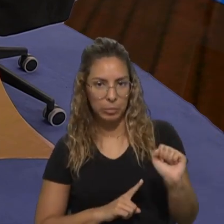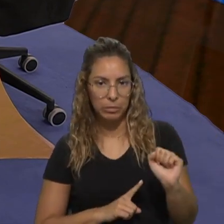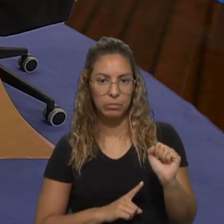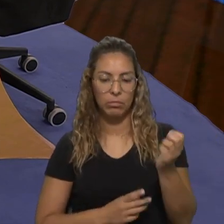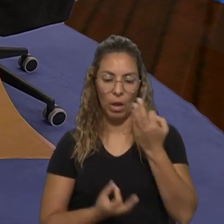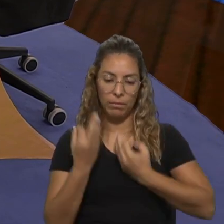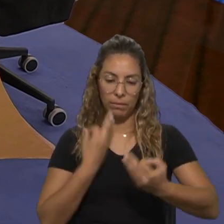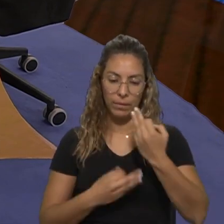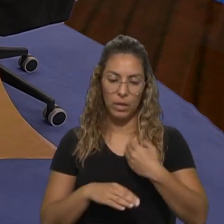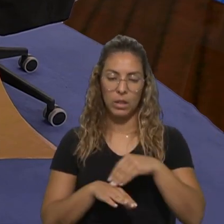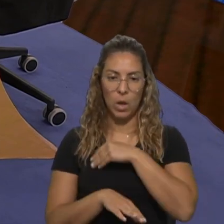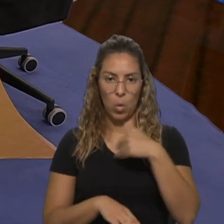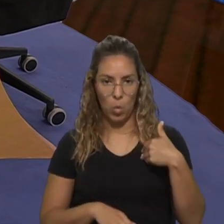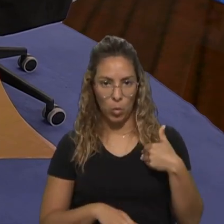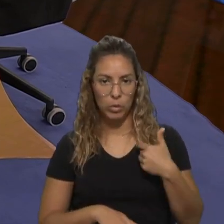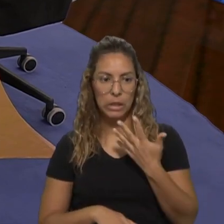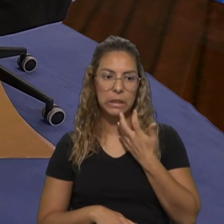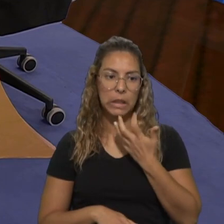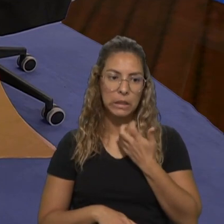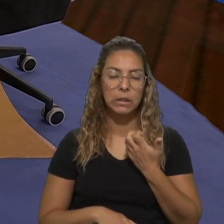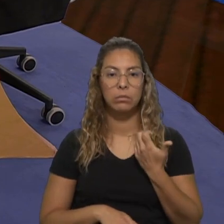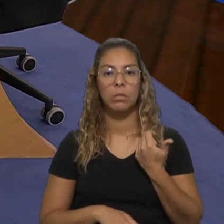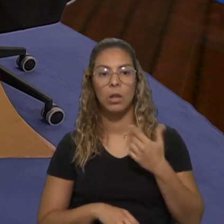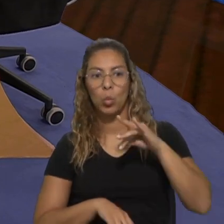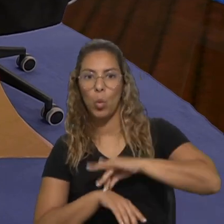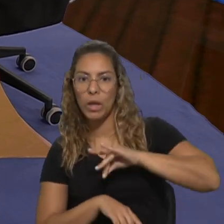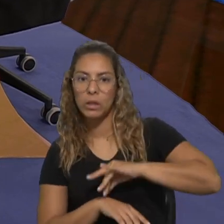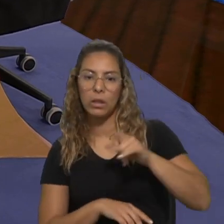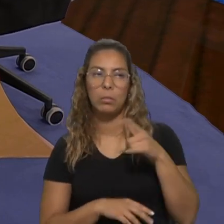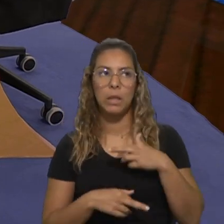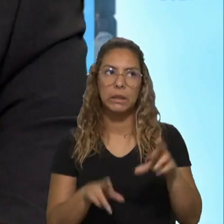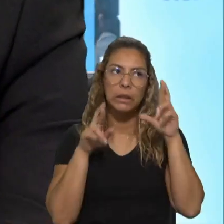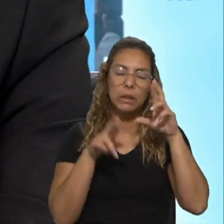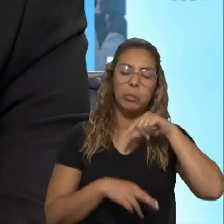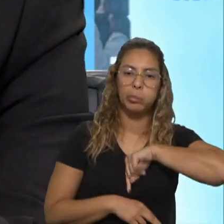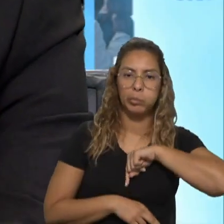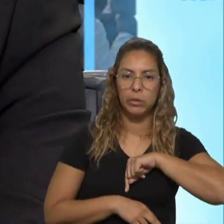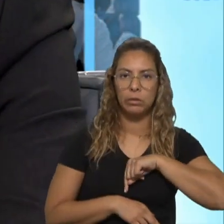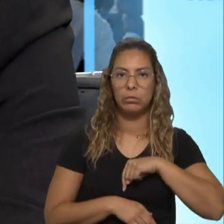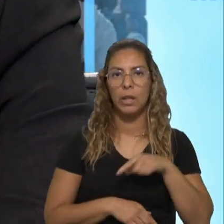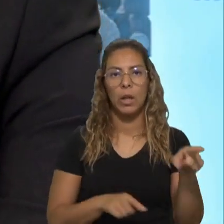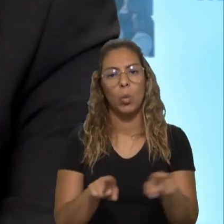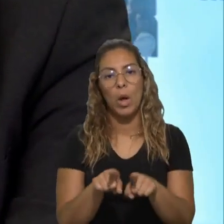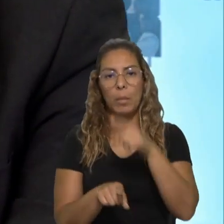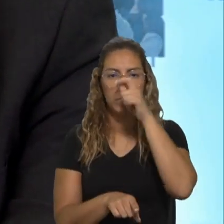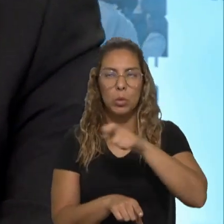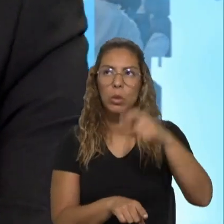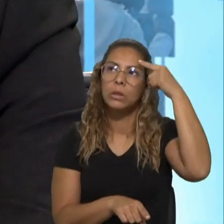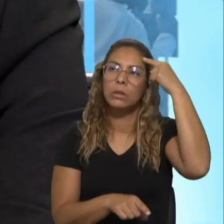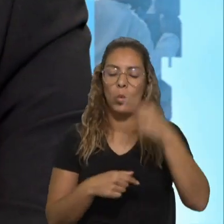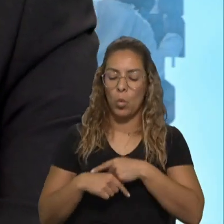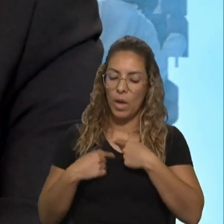recuperação da saúde, do medo da peste e do sentido de esperança. Portanto, é mais ou menos, se quiseres, aquilo que as pessoas também levam um bocadinho no seu